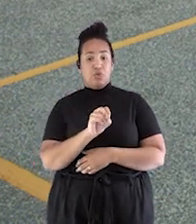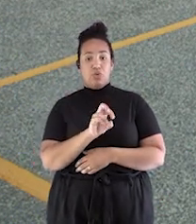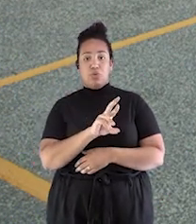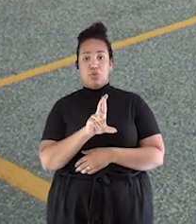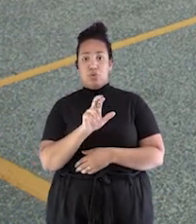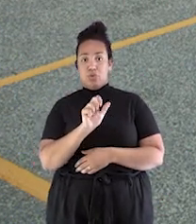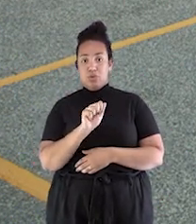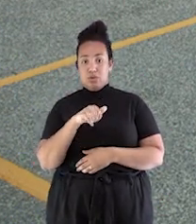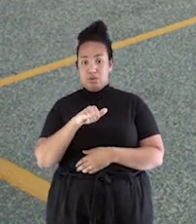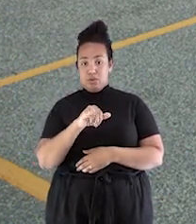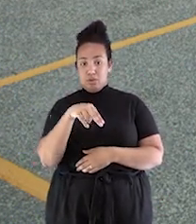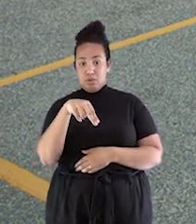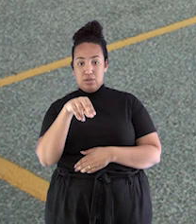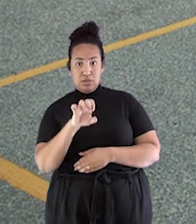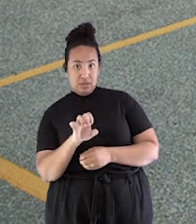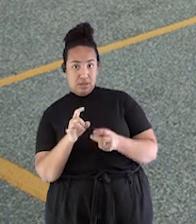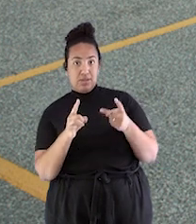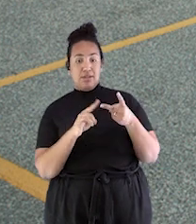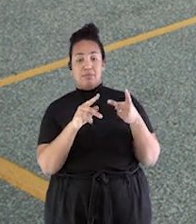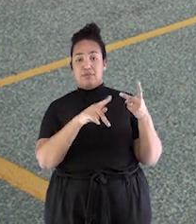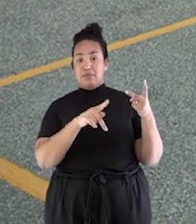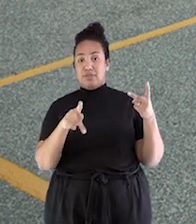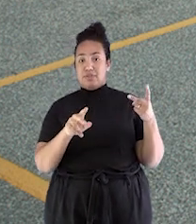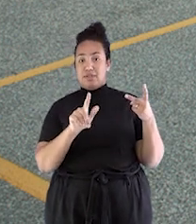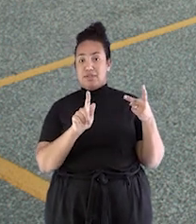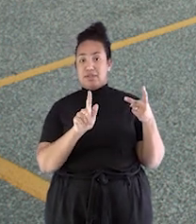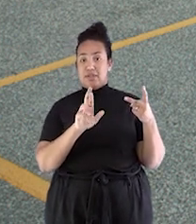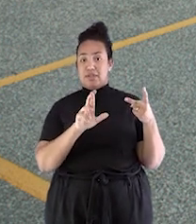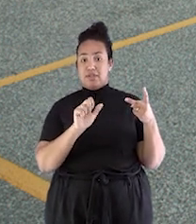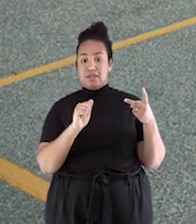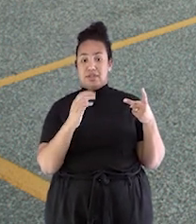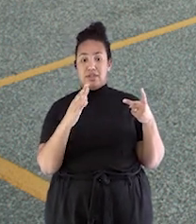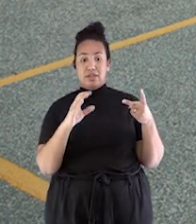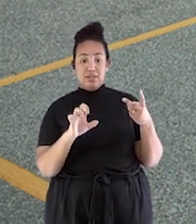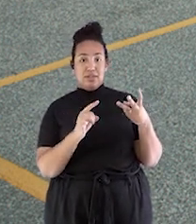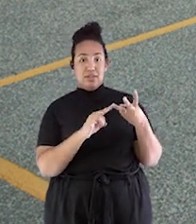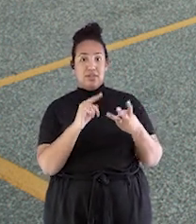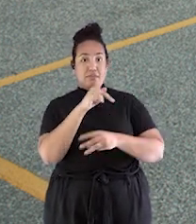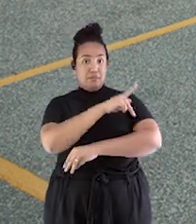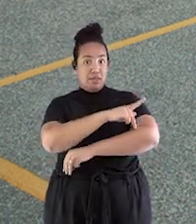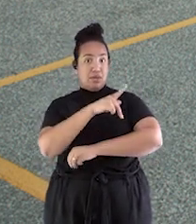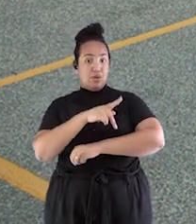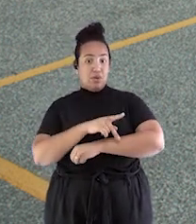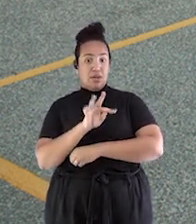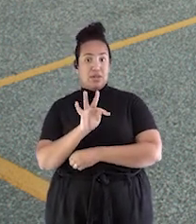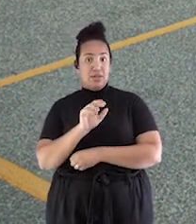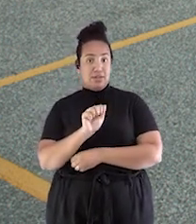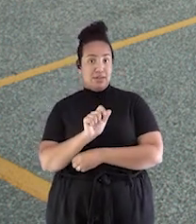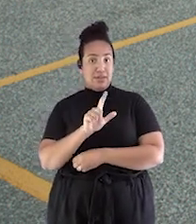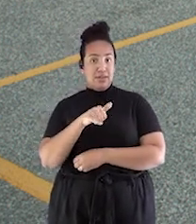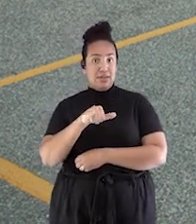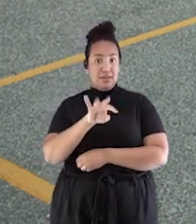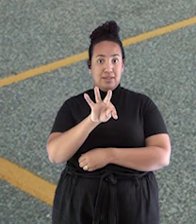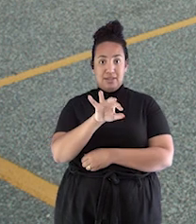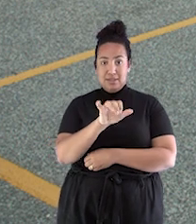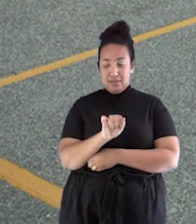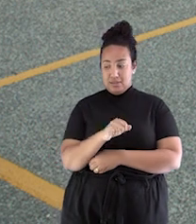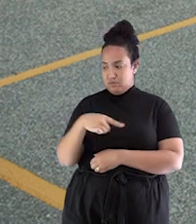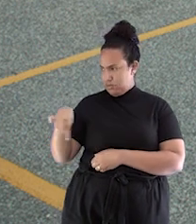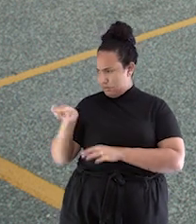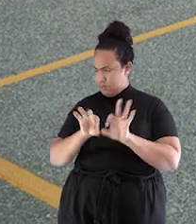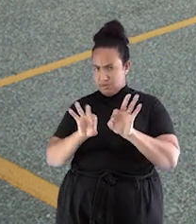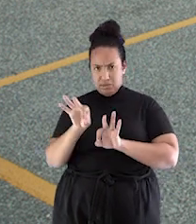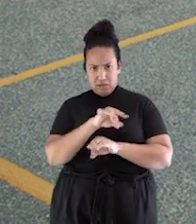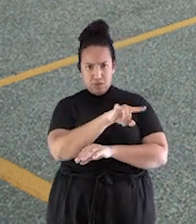com a professora Grace e com a pedagoga Thalita. Preparadas, meninas? Sim. Você aí de casa tá preparado